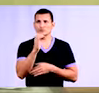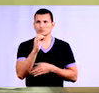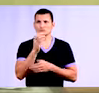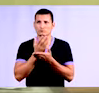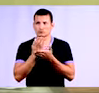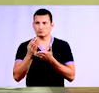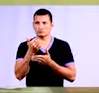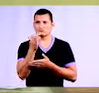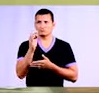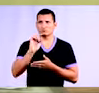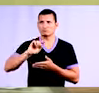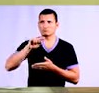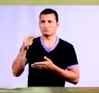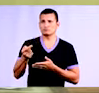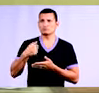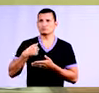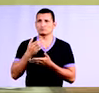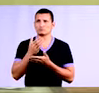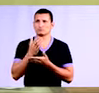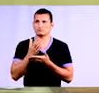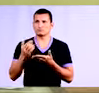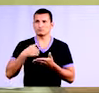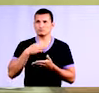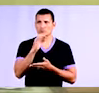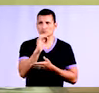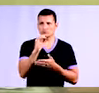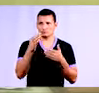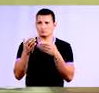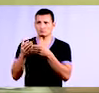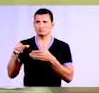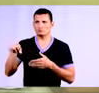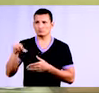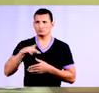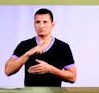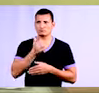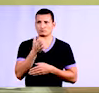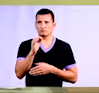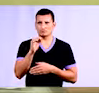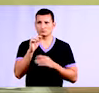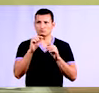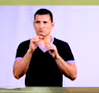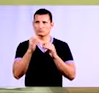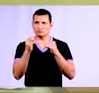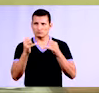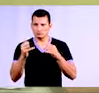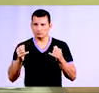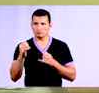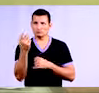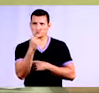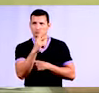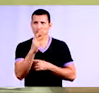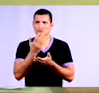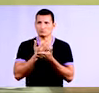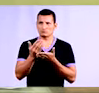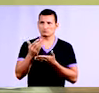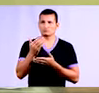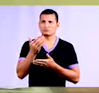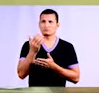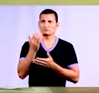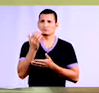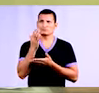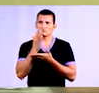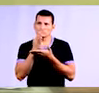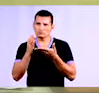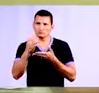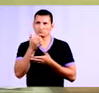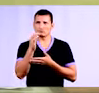que é depois do meu processo. Ou seja, o meu vai de 0 a 9, que tem 10 linhas, o dela já começa na posição 10. Ou seja, e daí